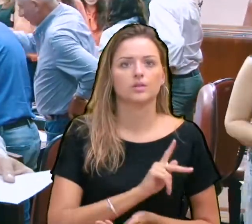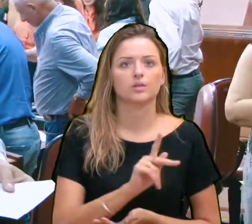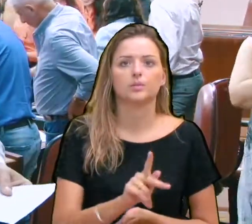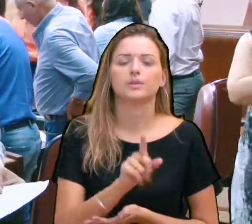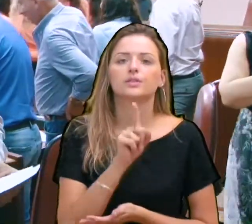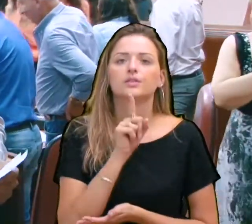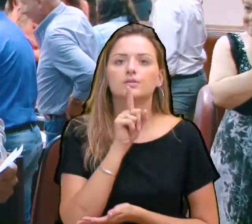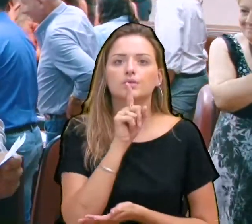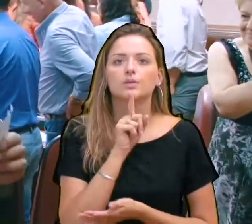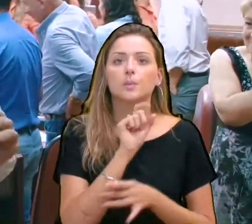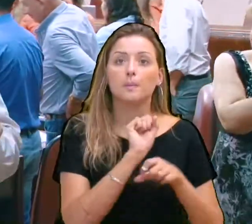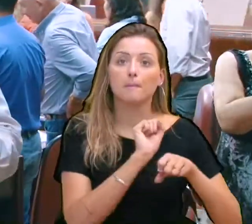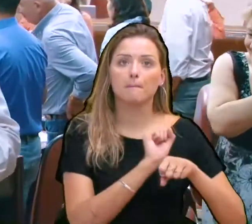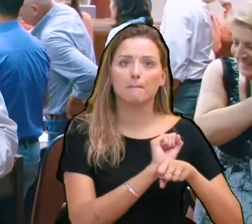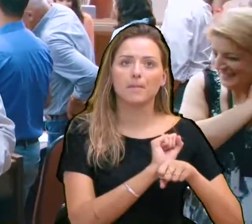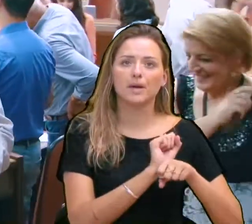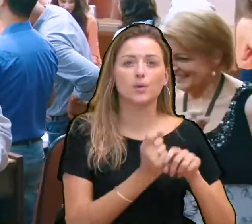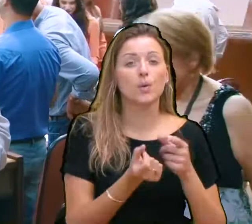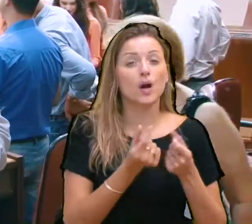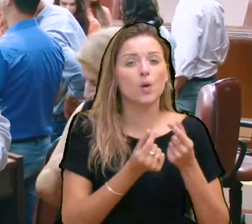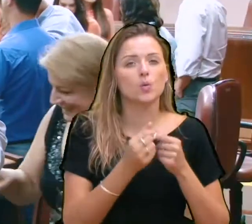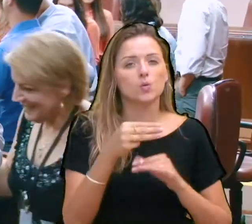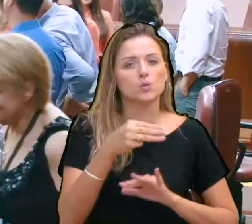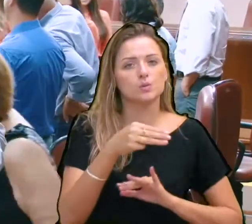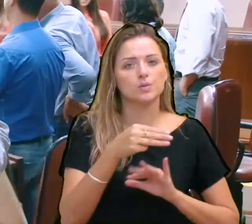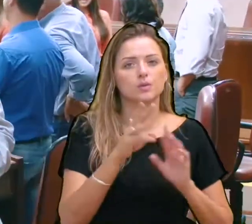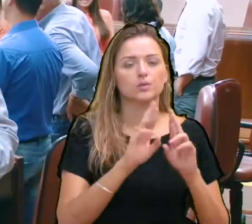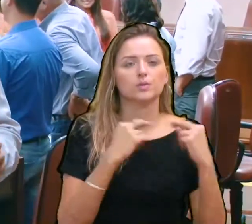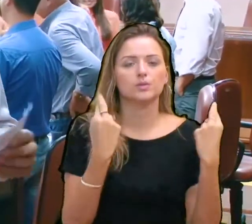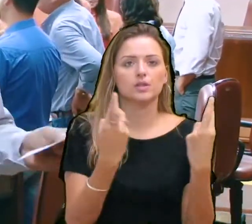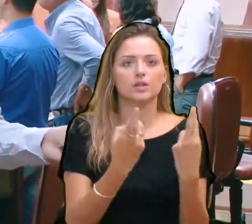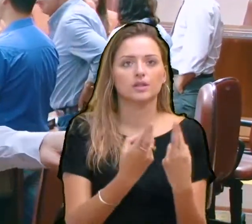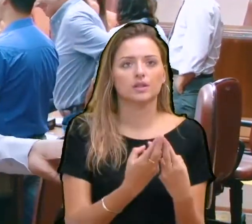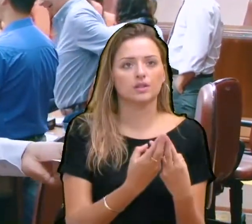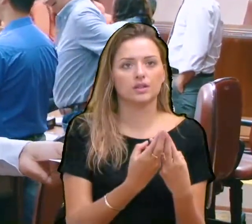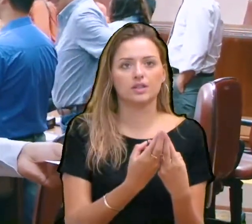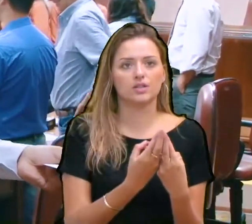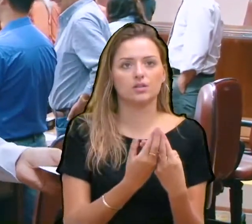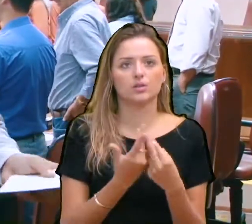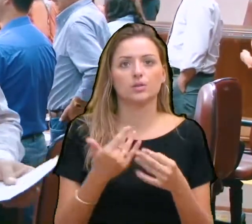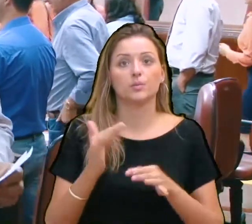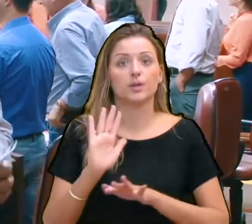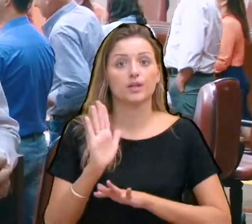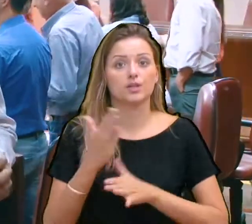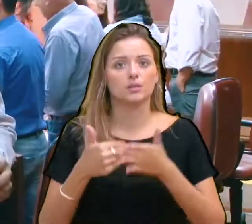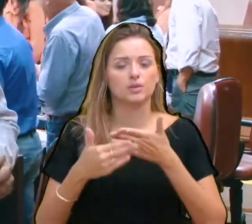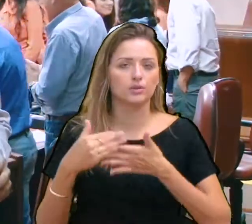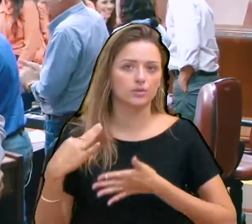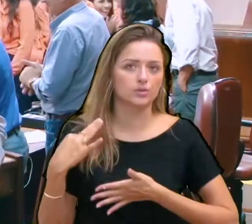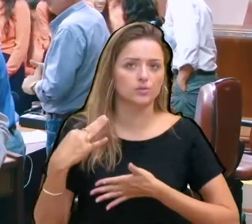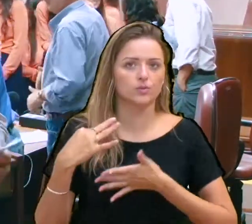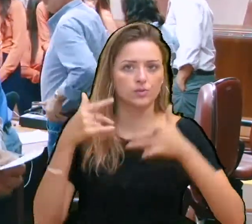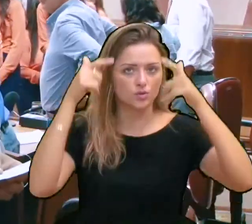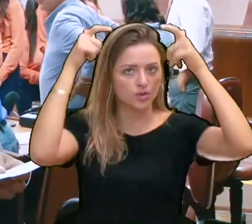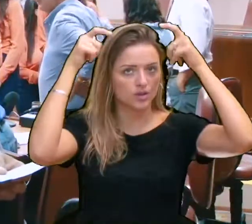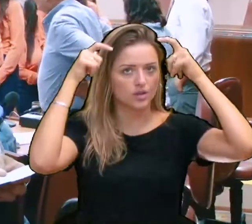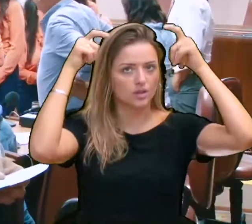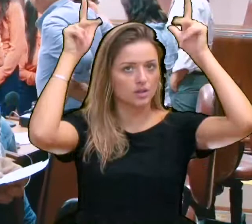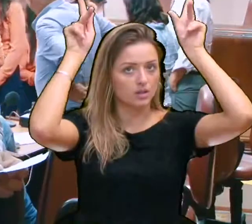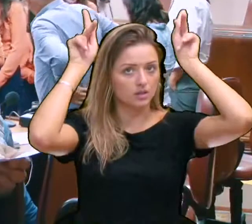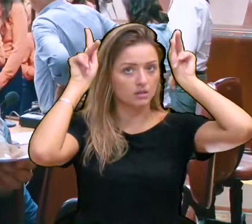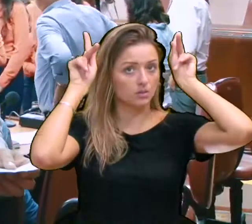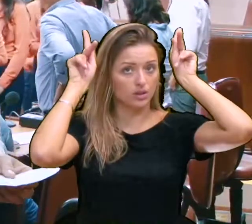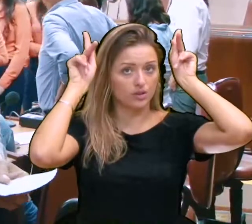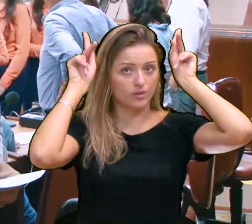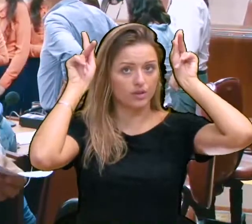Alberto Meneguzzi suspendeu por alguns instantes a sessão para despedidas, já que as candidatas ao título de Rainha e